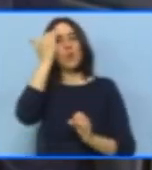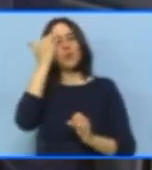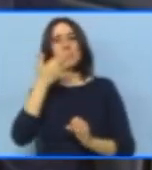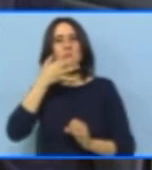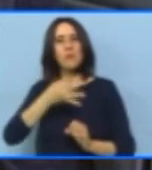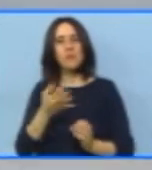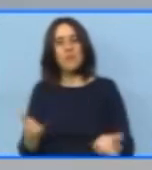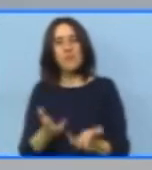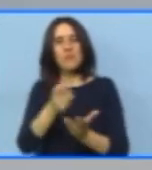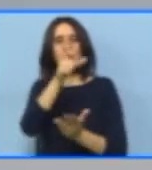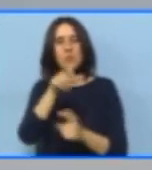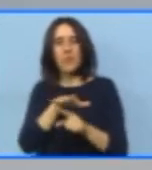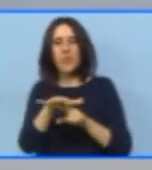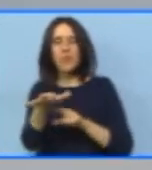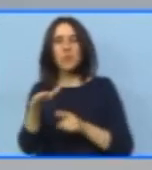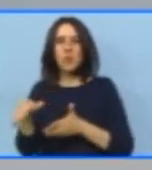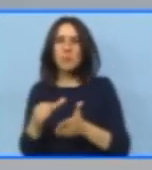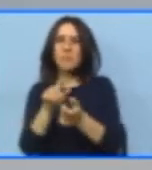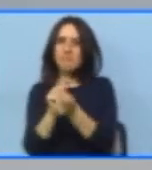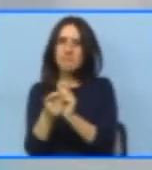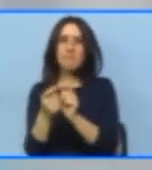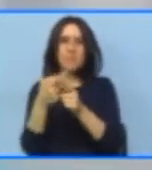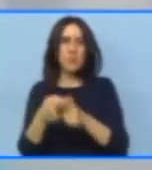as pessoas de que o caminho tem de ser diferente.